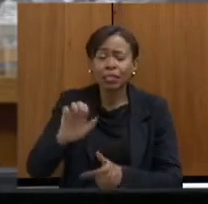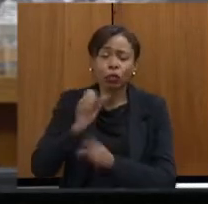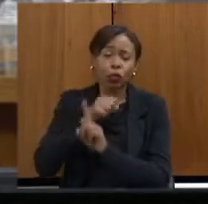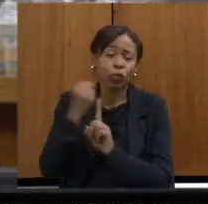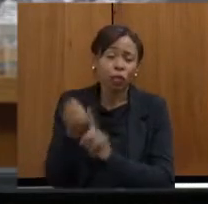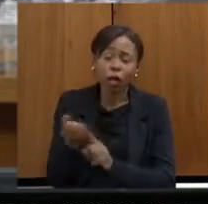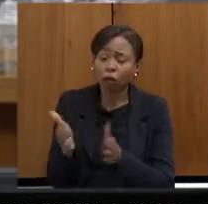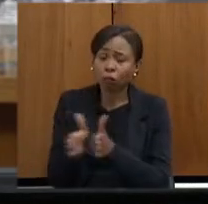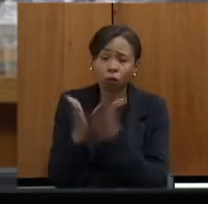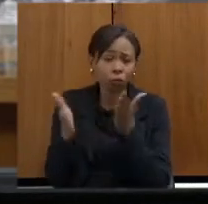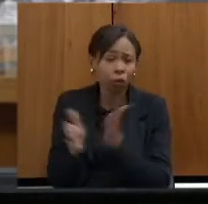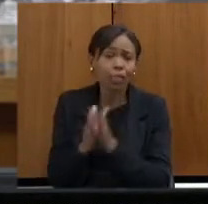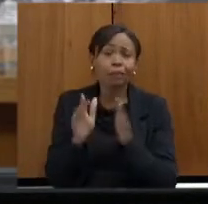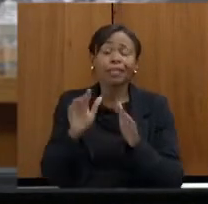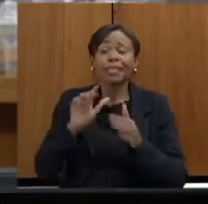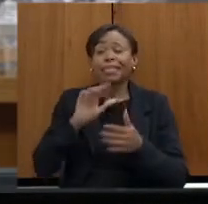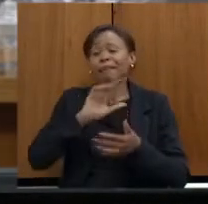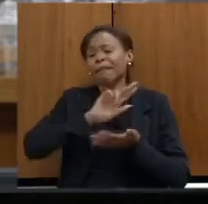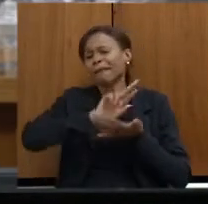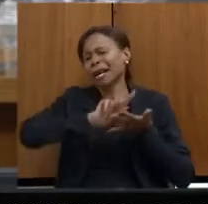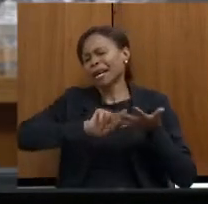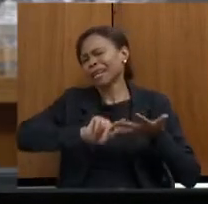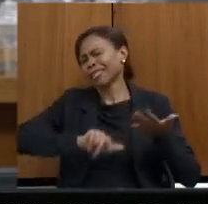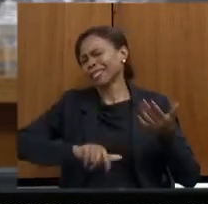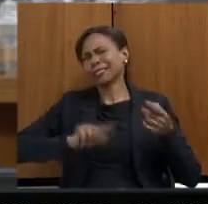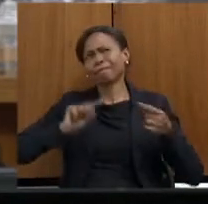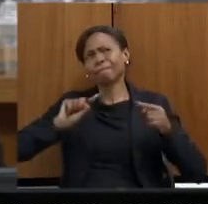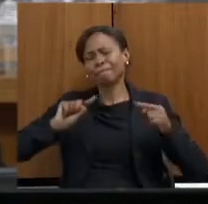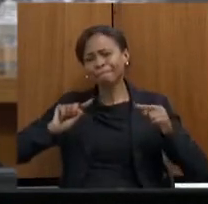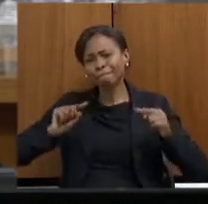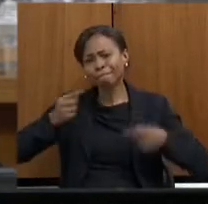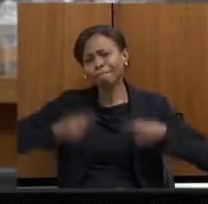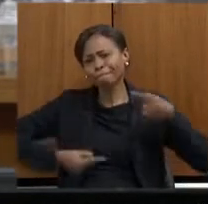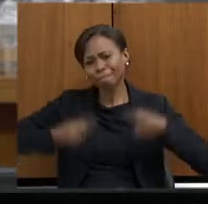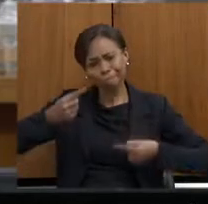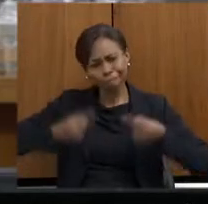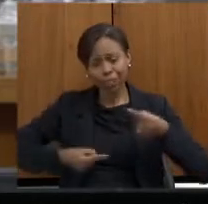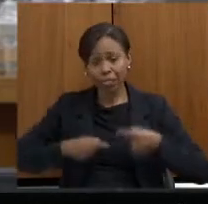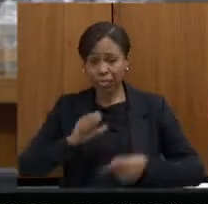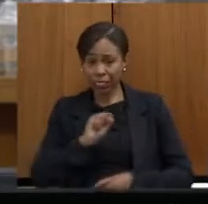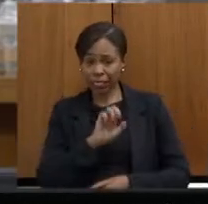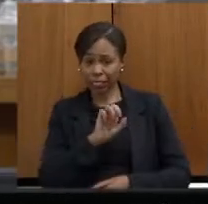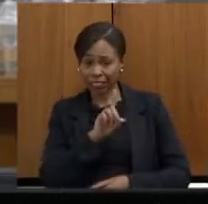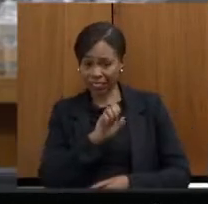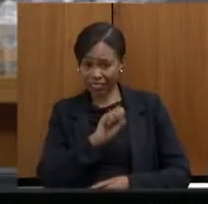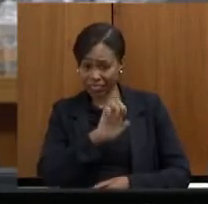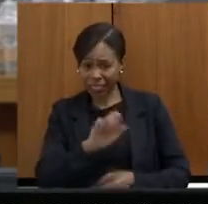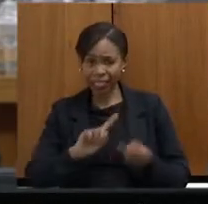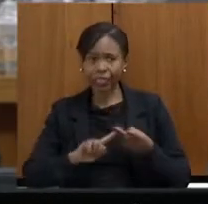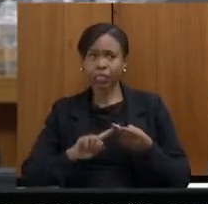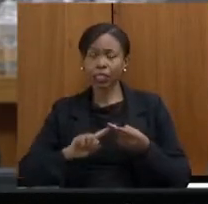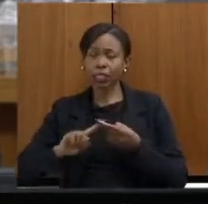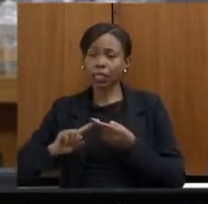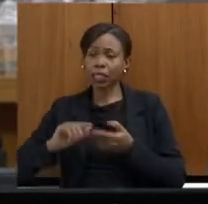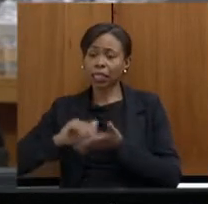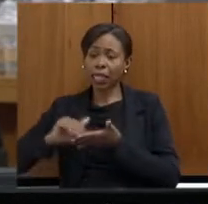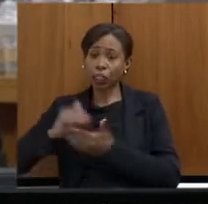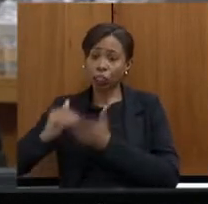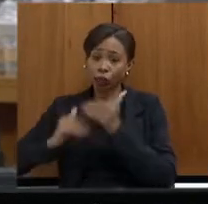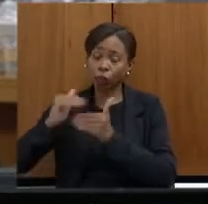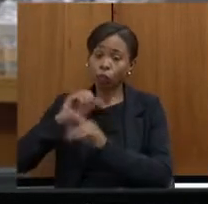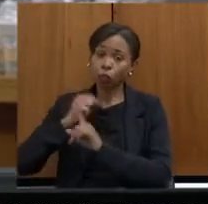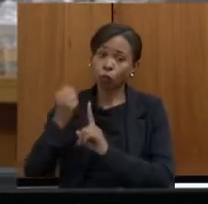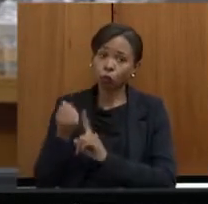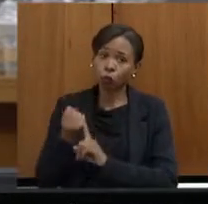é um conjunto de ações que não ficam só na SEDES, mas ela passa pelo desenvolvimento econômico, ela passa pelo